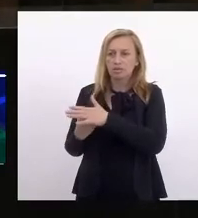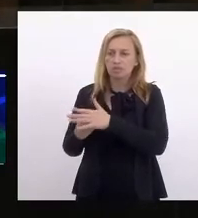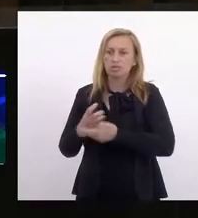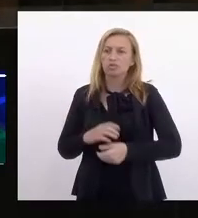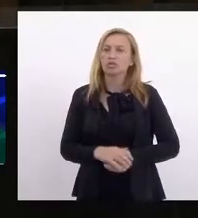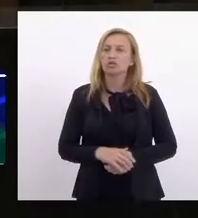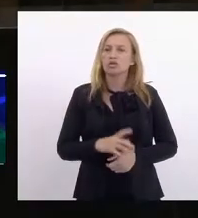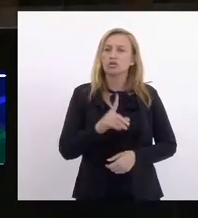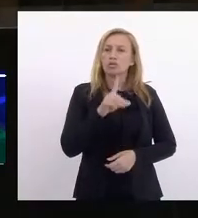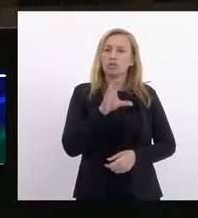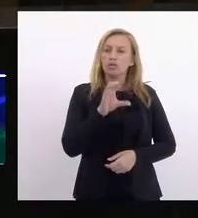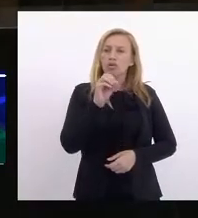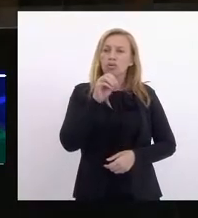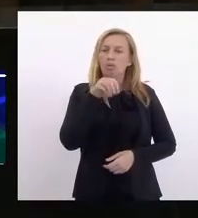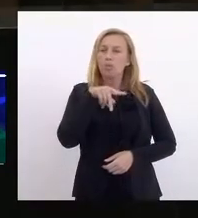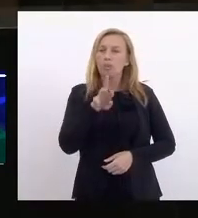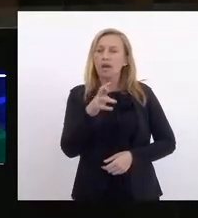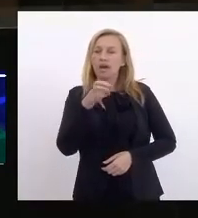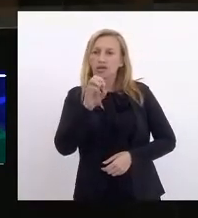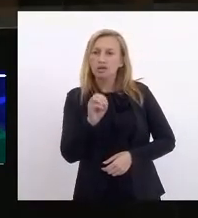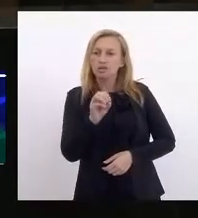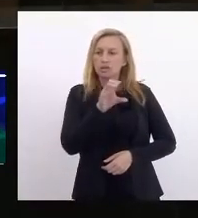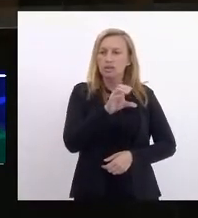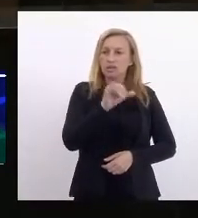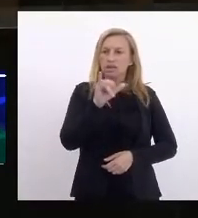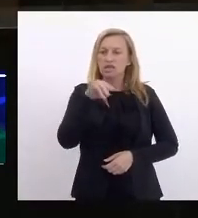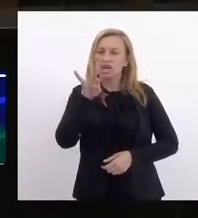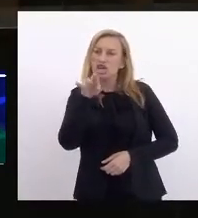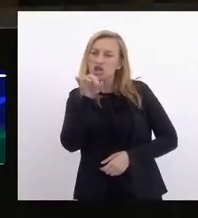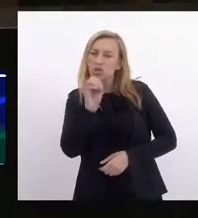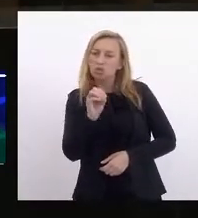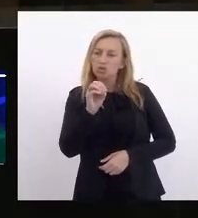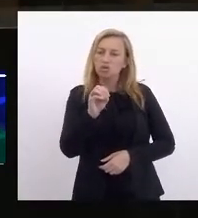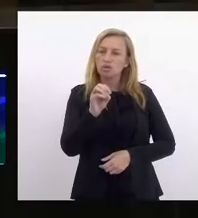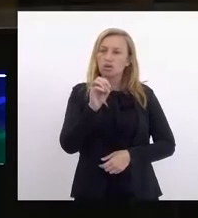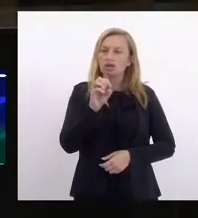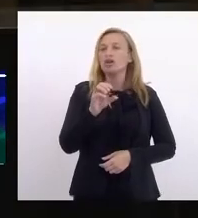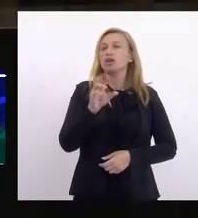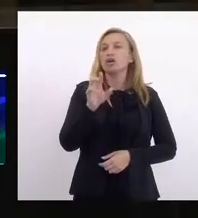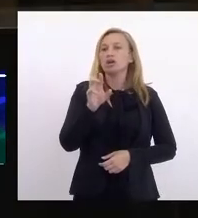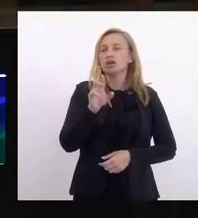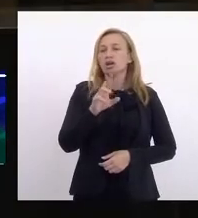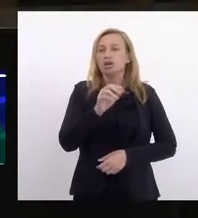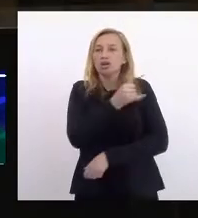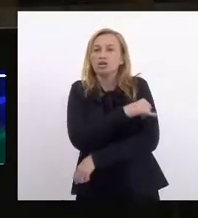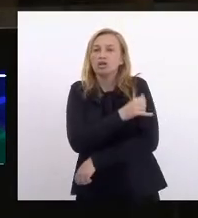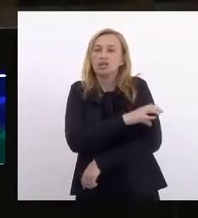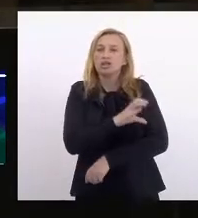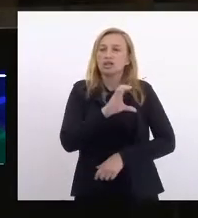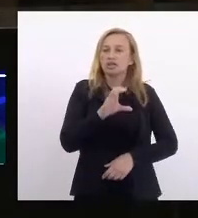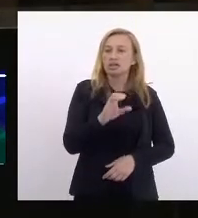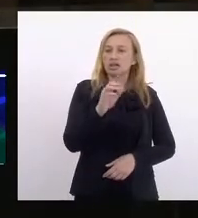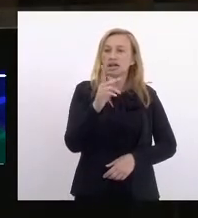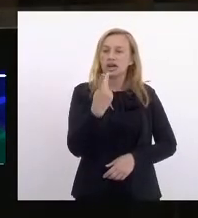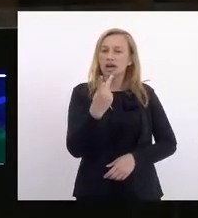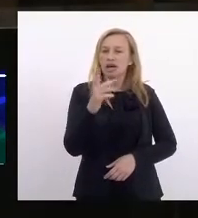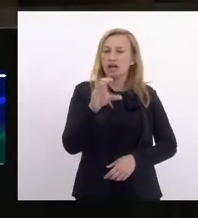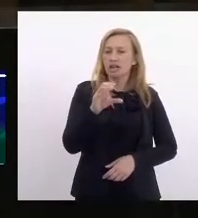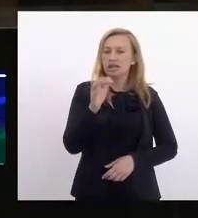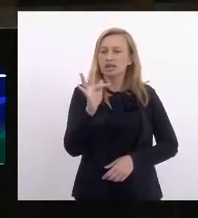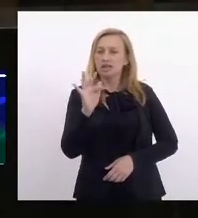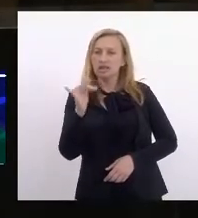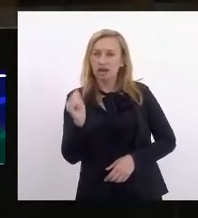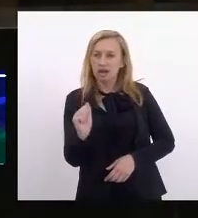complexo siderúrgico do Rio de Janeiro, TKCSA ThyssenKrupp. É